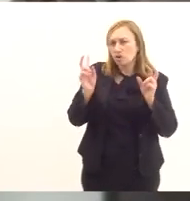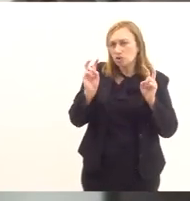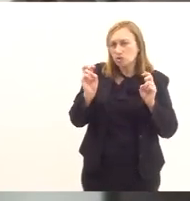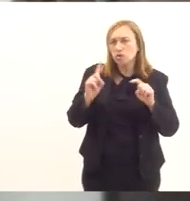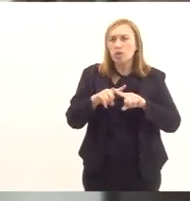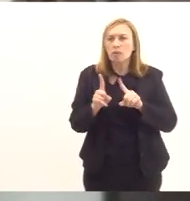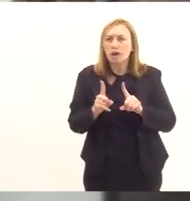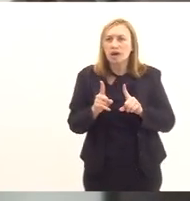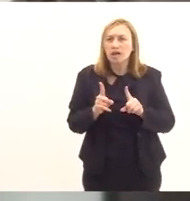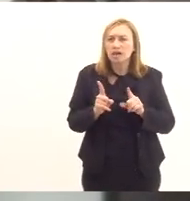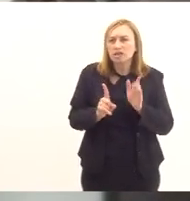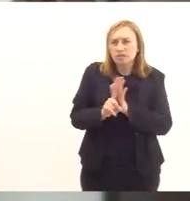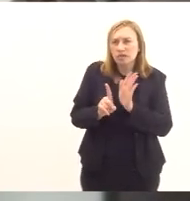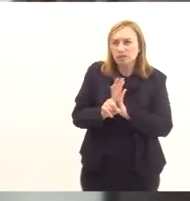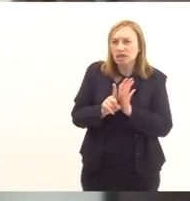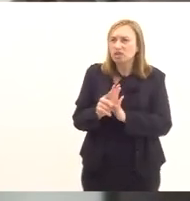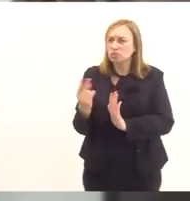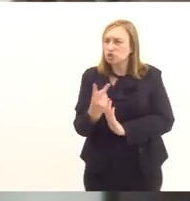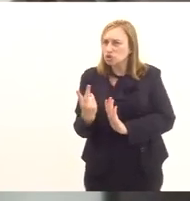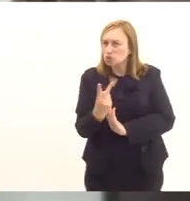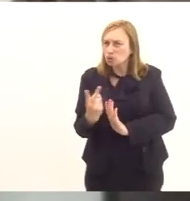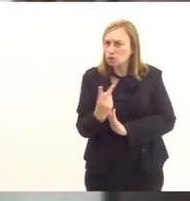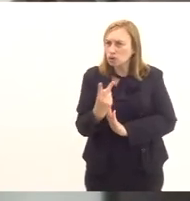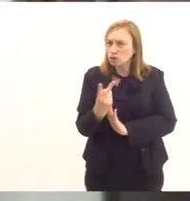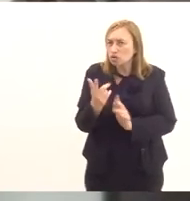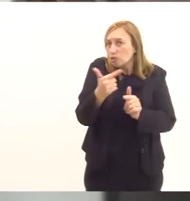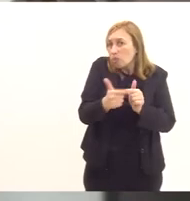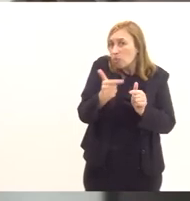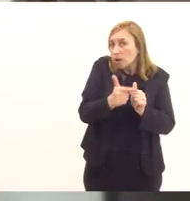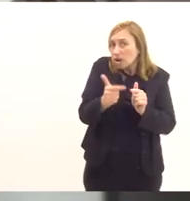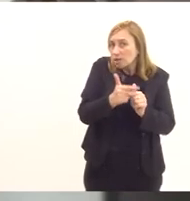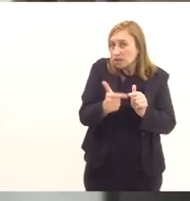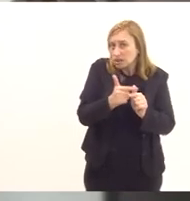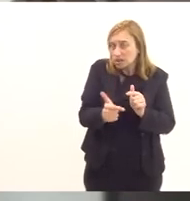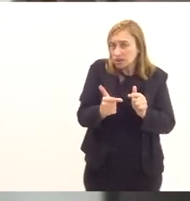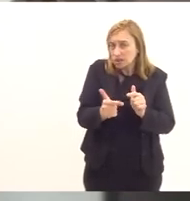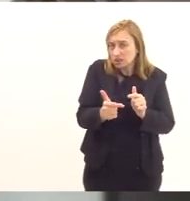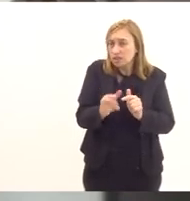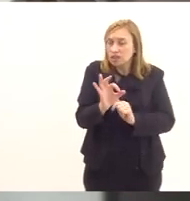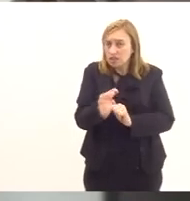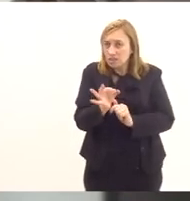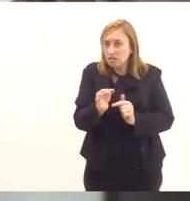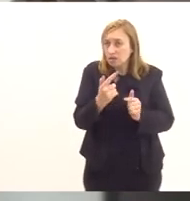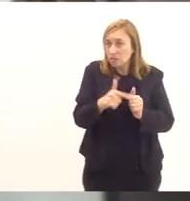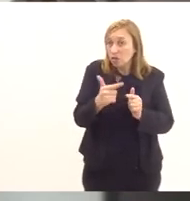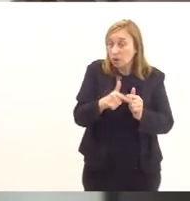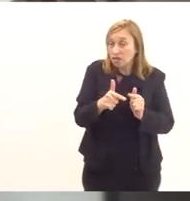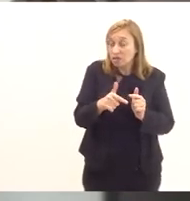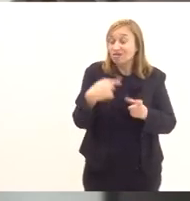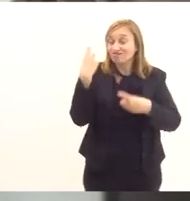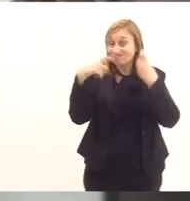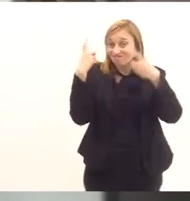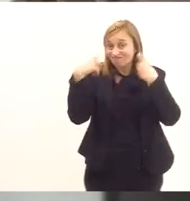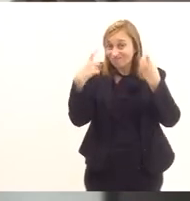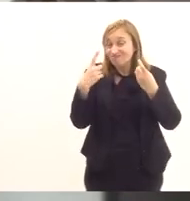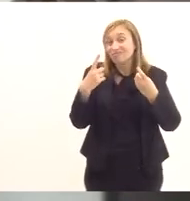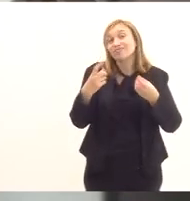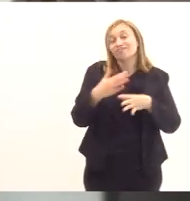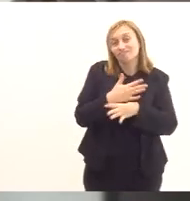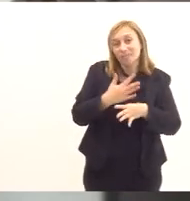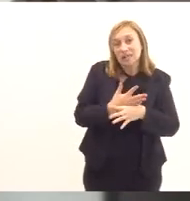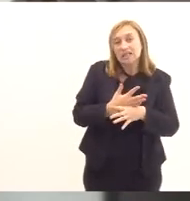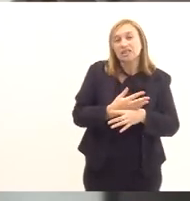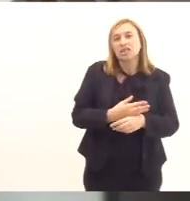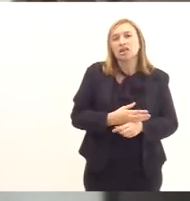mas questionado sobre esses dois problemas que são É de fato problemas preocupantes irrelevantes da